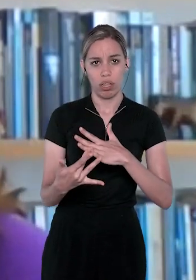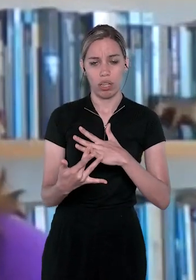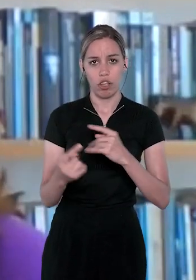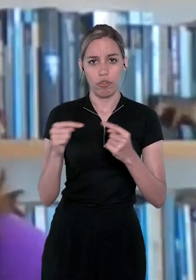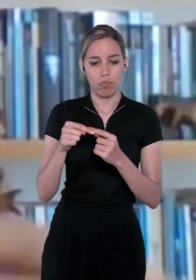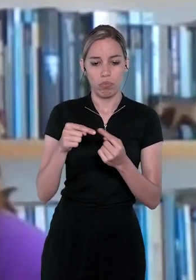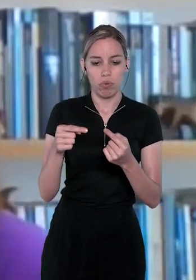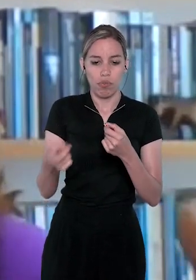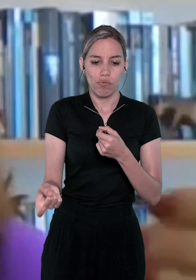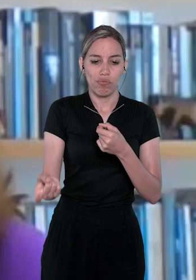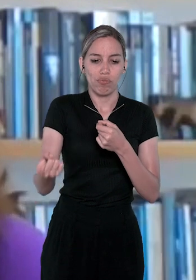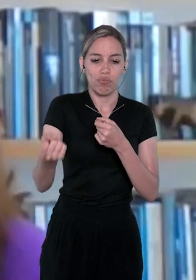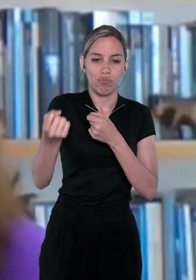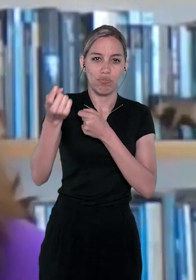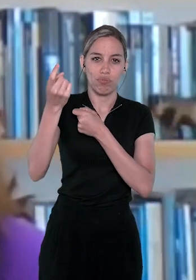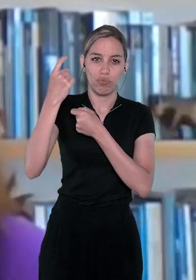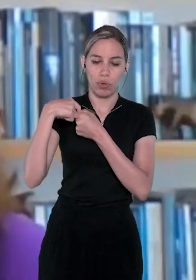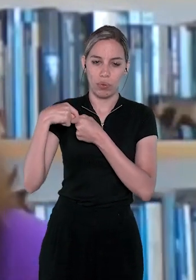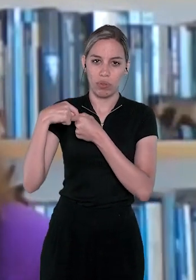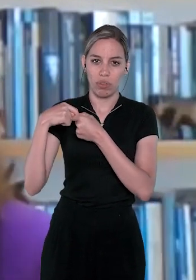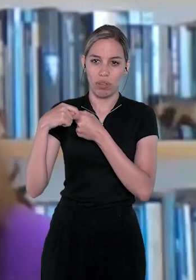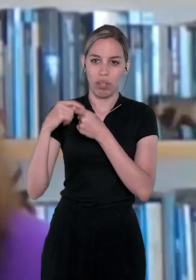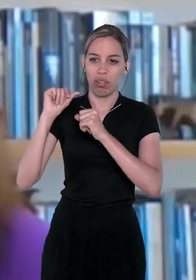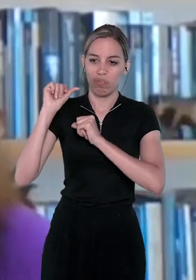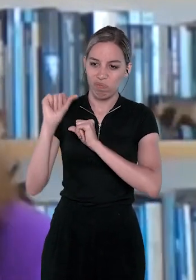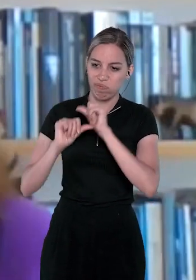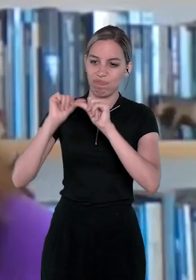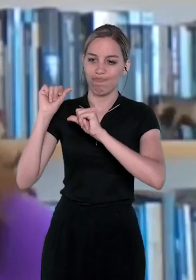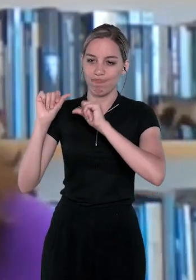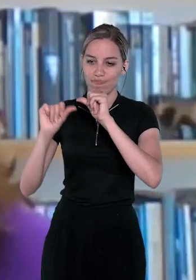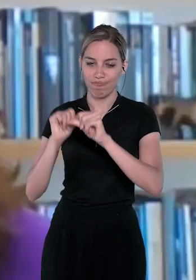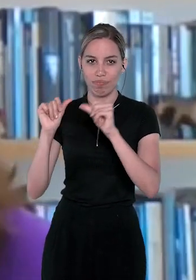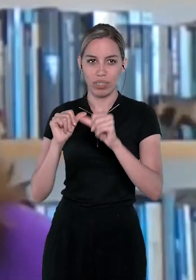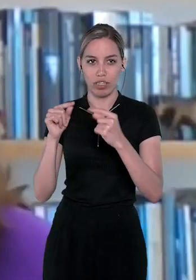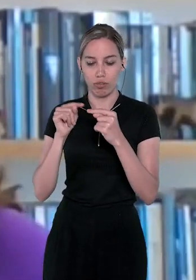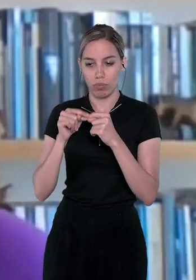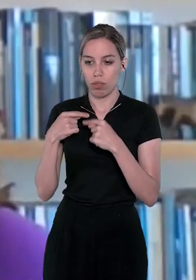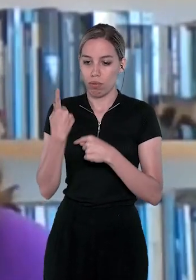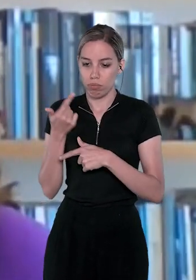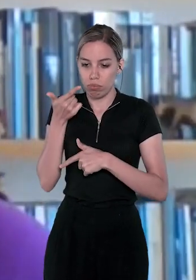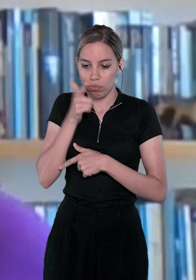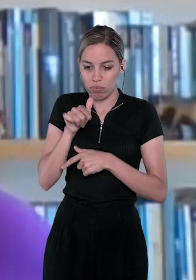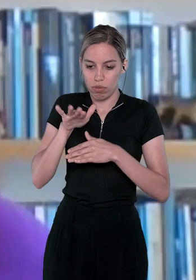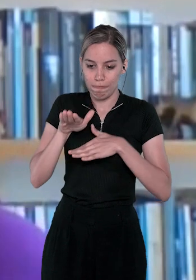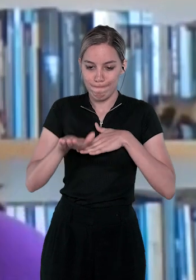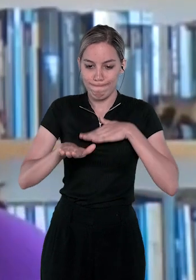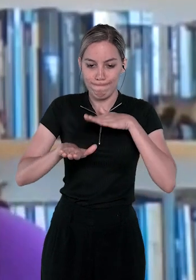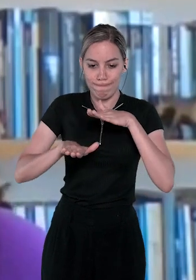né, que desconstroem todos os dias os passos que eram muito pequenos que nós conseguimos dar até